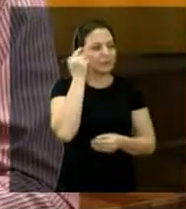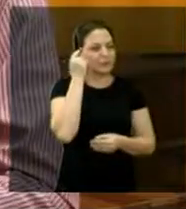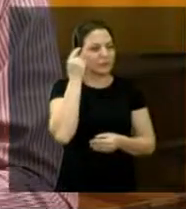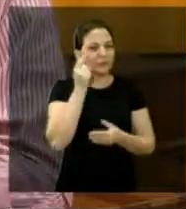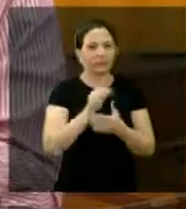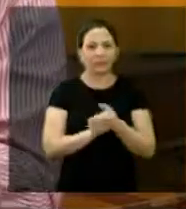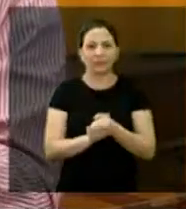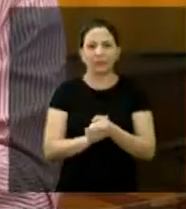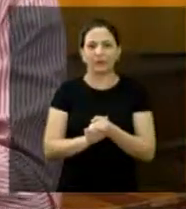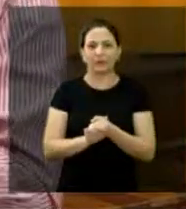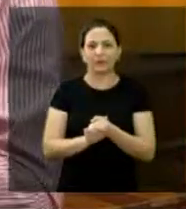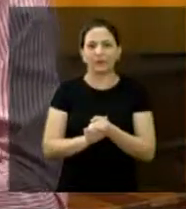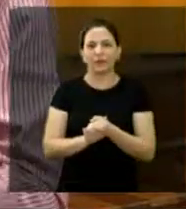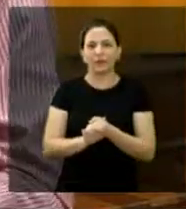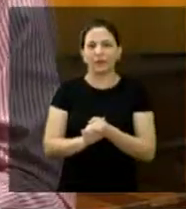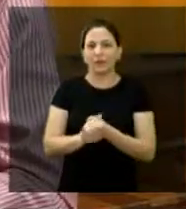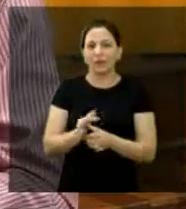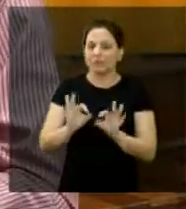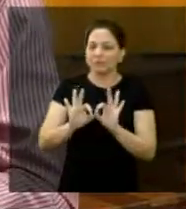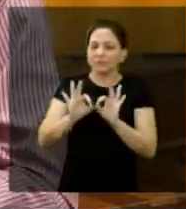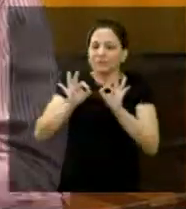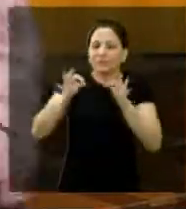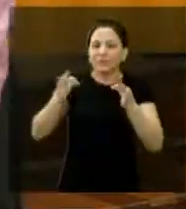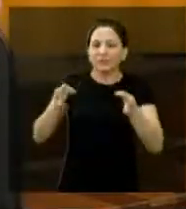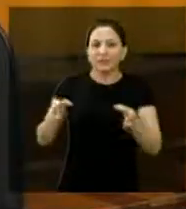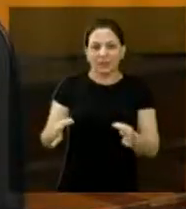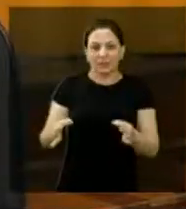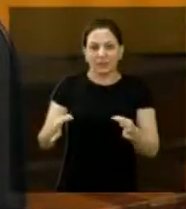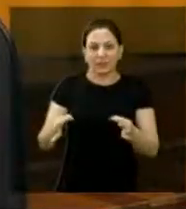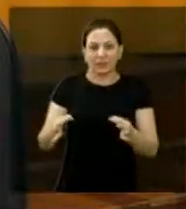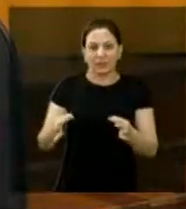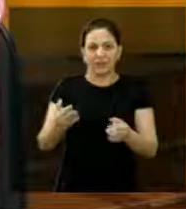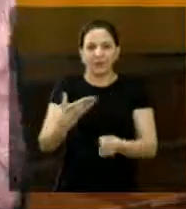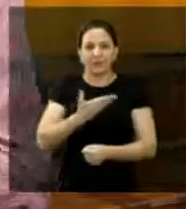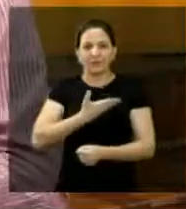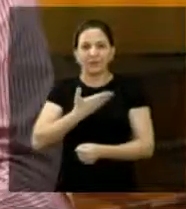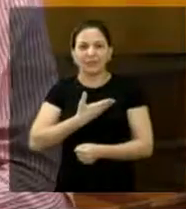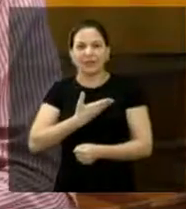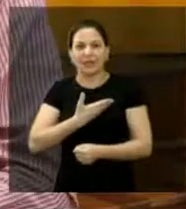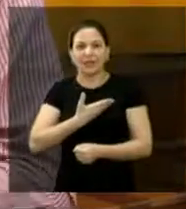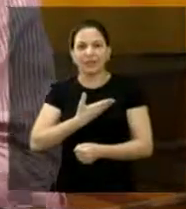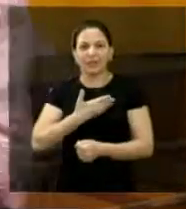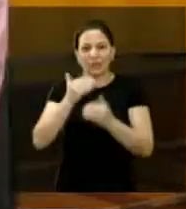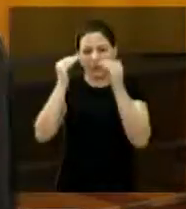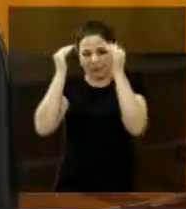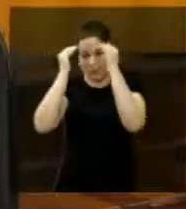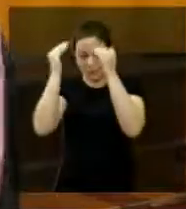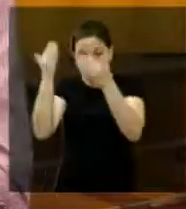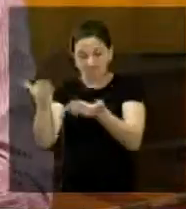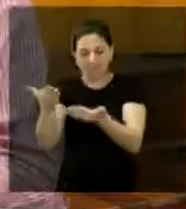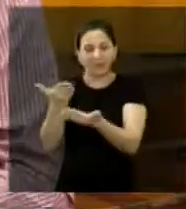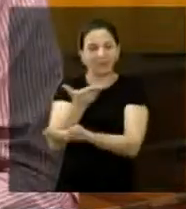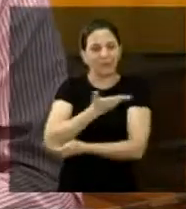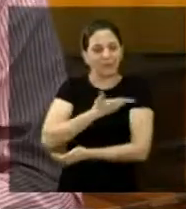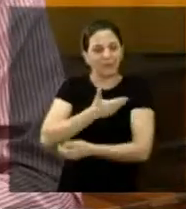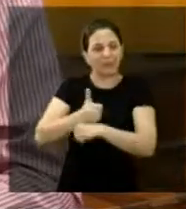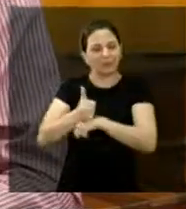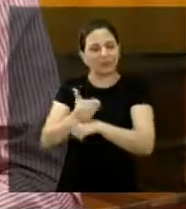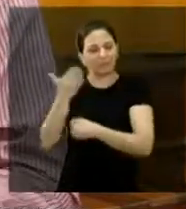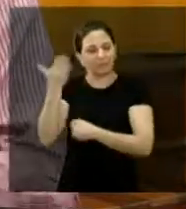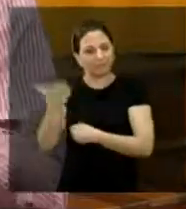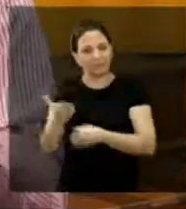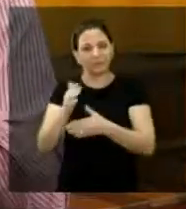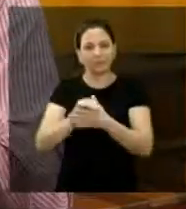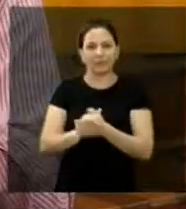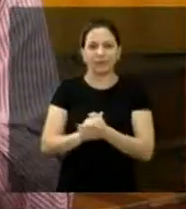dizer um negócio com a mais absoluta sinceridade. Até pela nossa amizade e o respeito que eu tenho por você como amigo e como profissional.